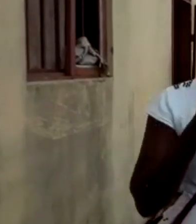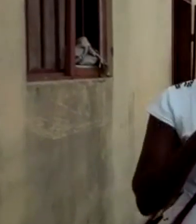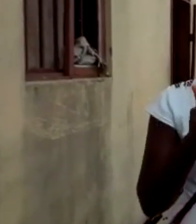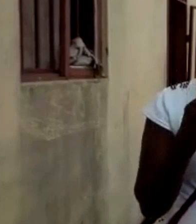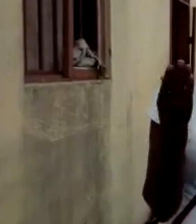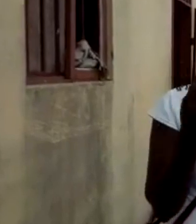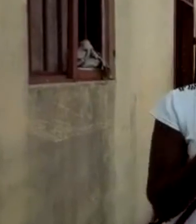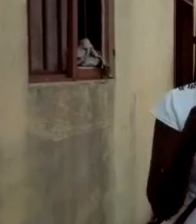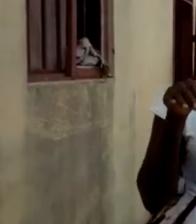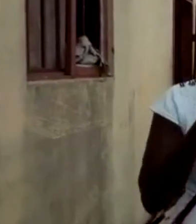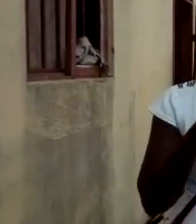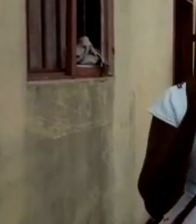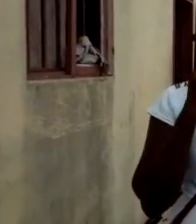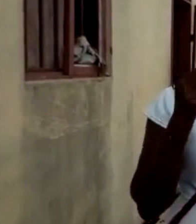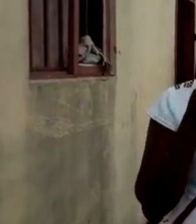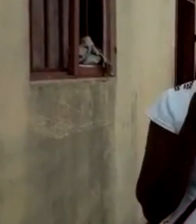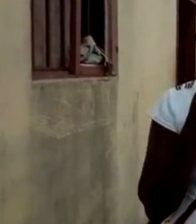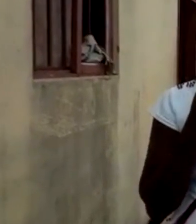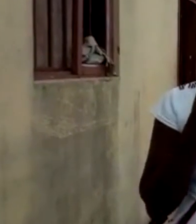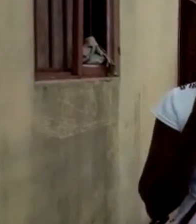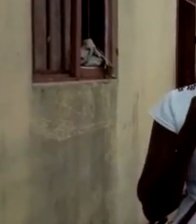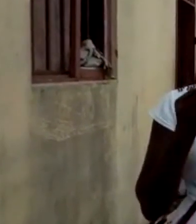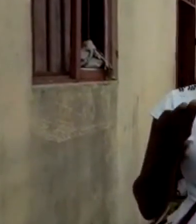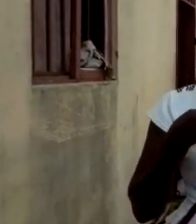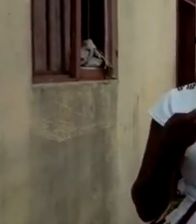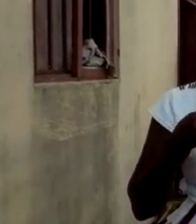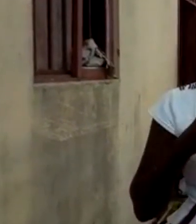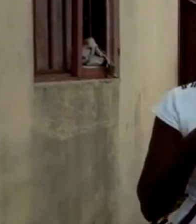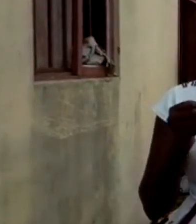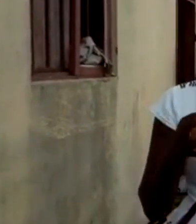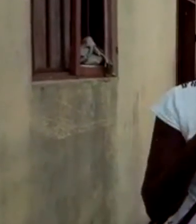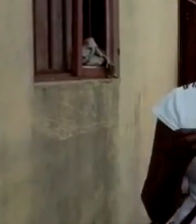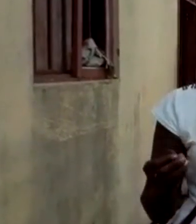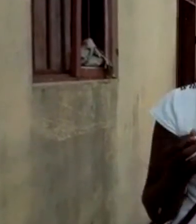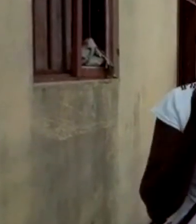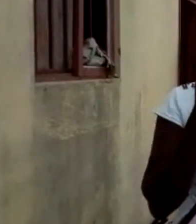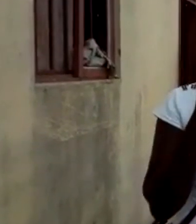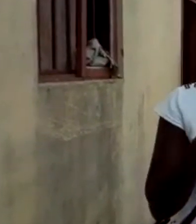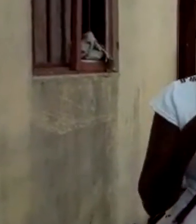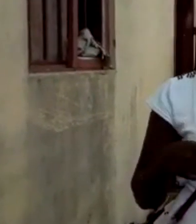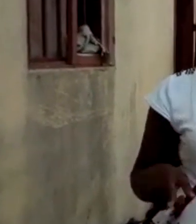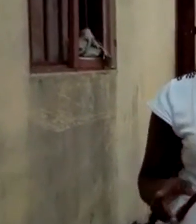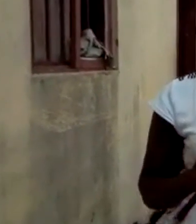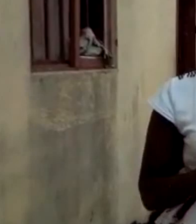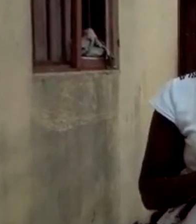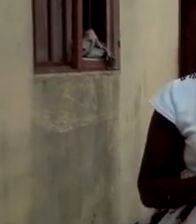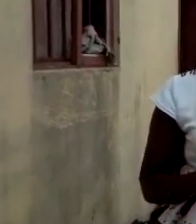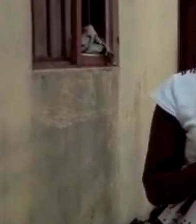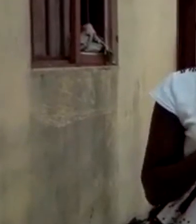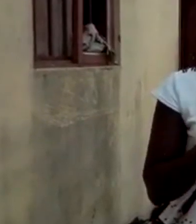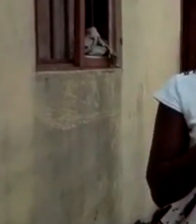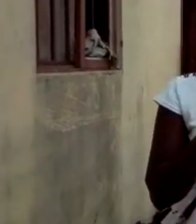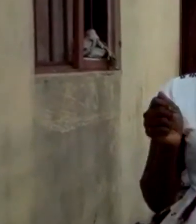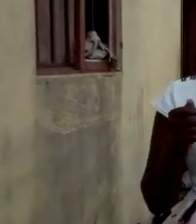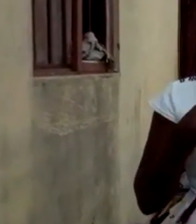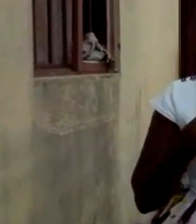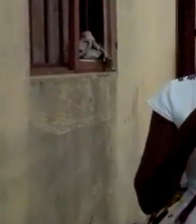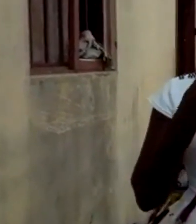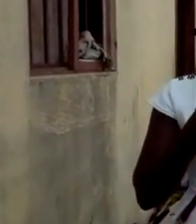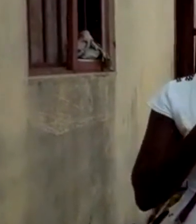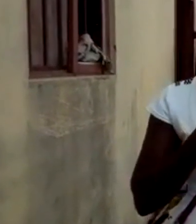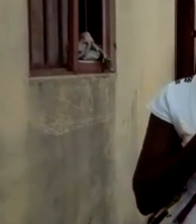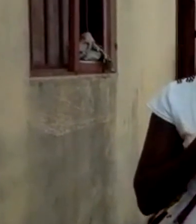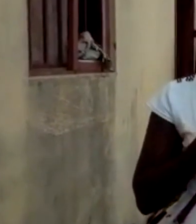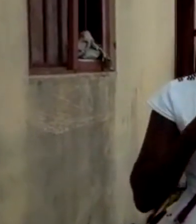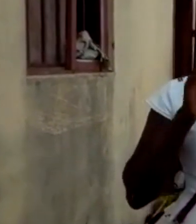Deficiência. Outros membros surdos também têm recebido diversos produtos. Estou